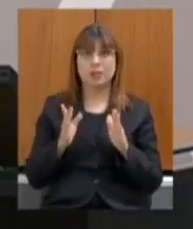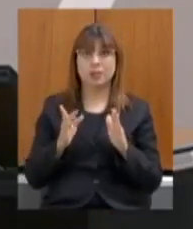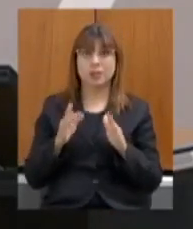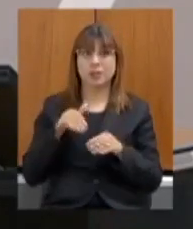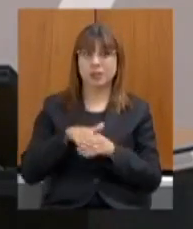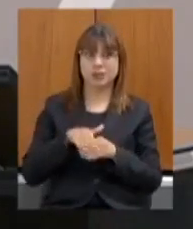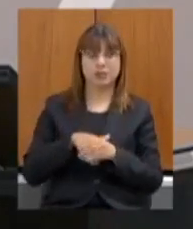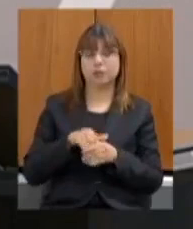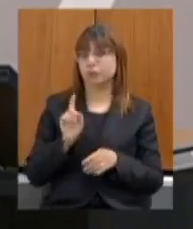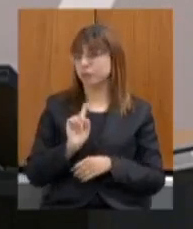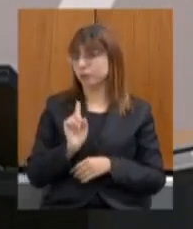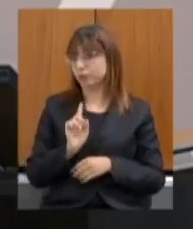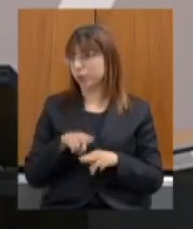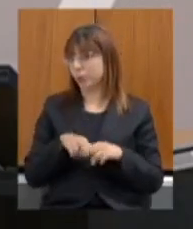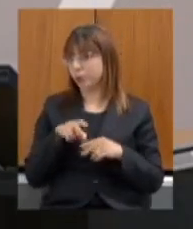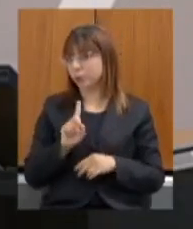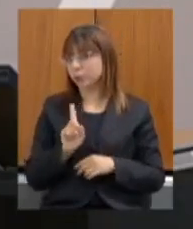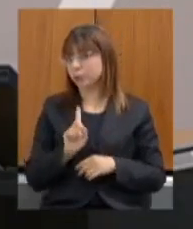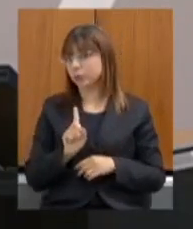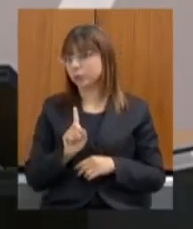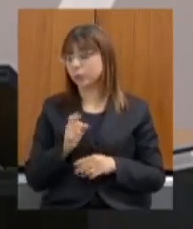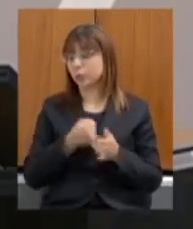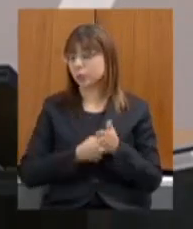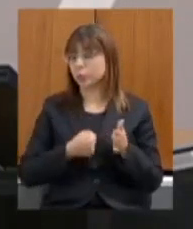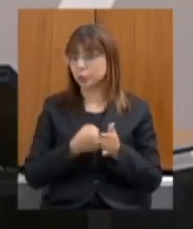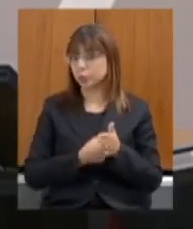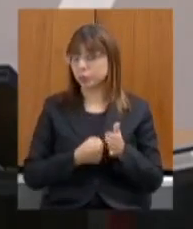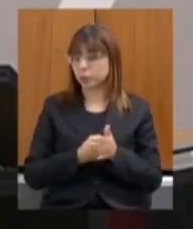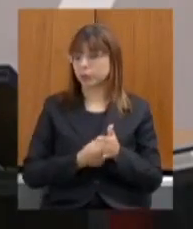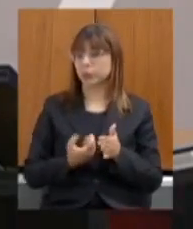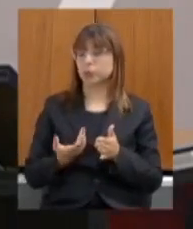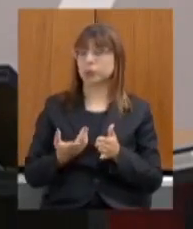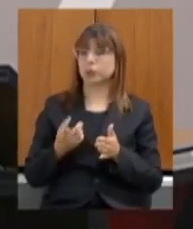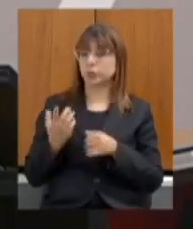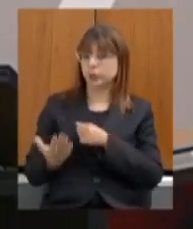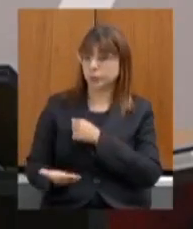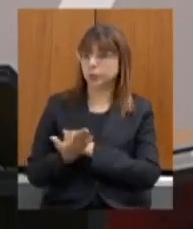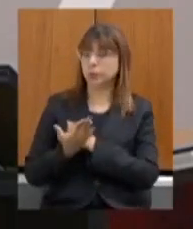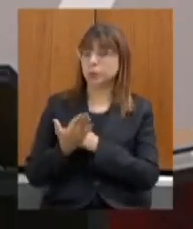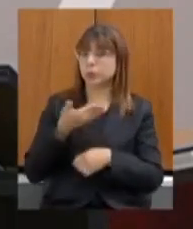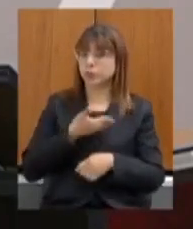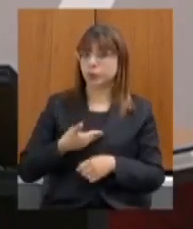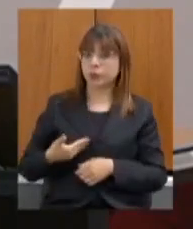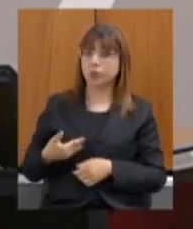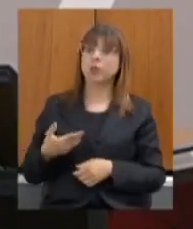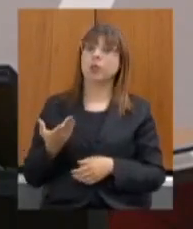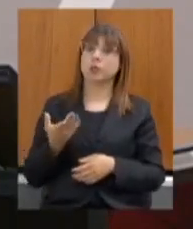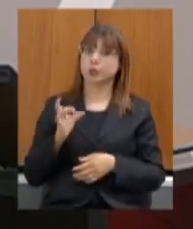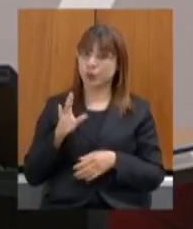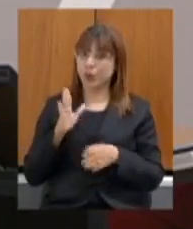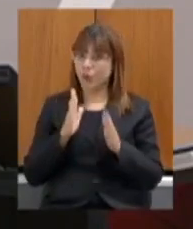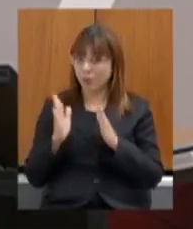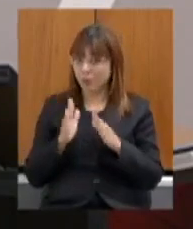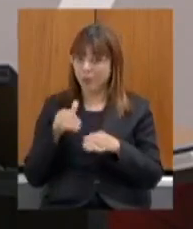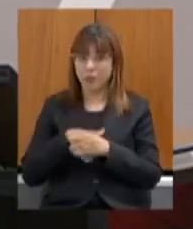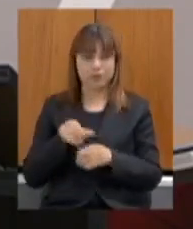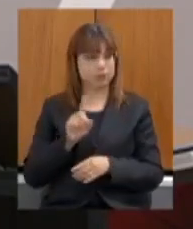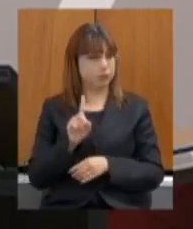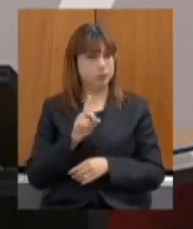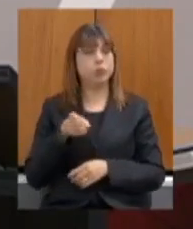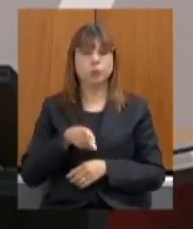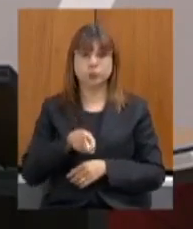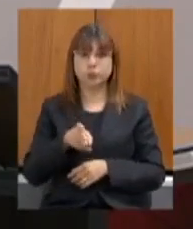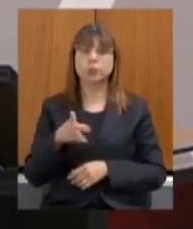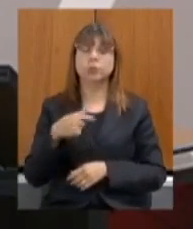eleitoral, não. A luta do governo conosco, a assistência e o amparo continua. E eu faço aqui